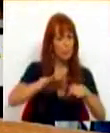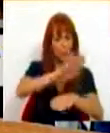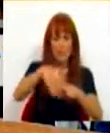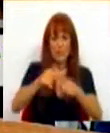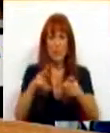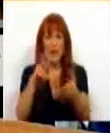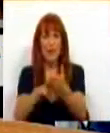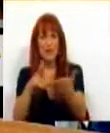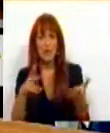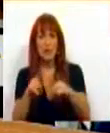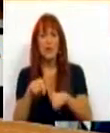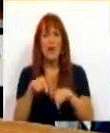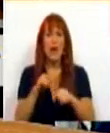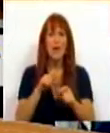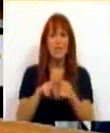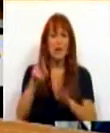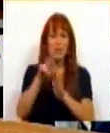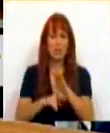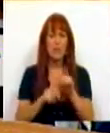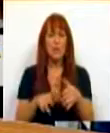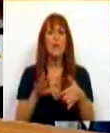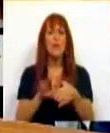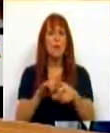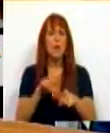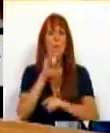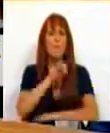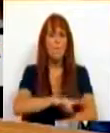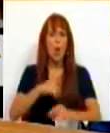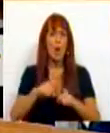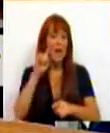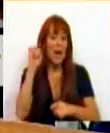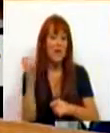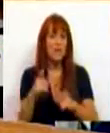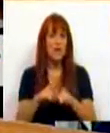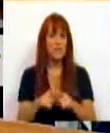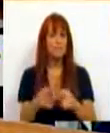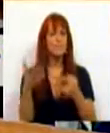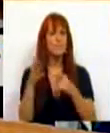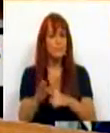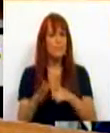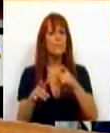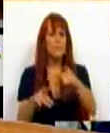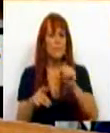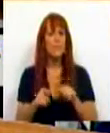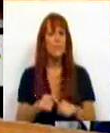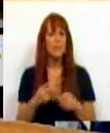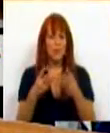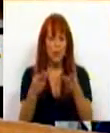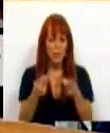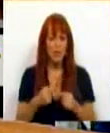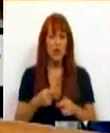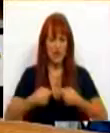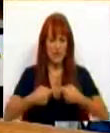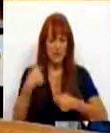nesta realidade, para que esse mesmo regulamento de atribuição de bolsas possa ser revisto, designadamente, contabilizando